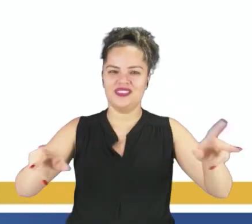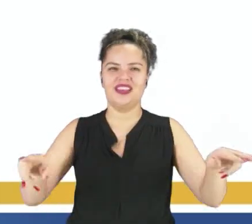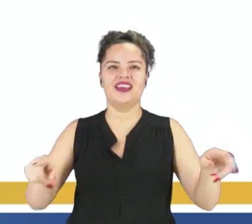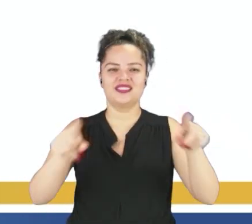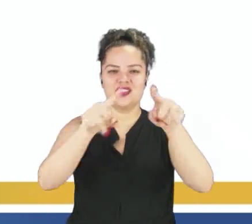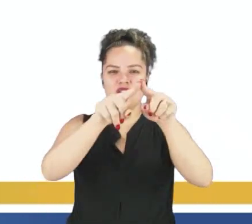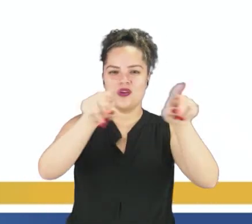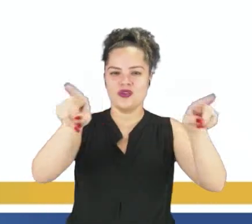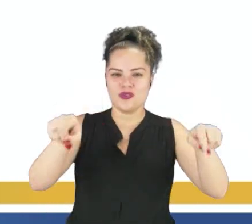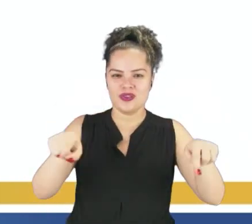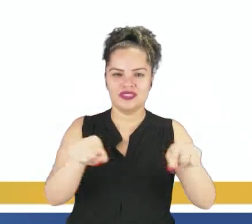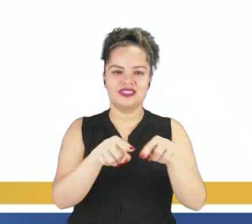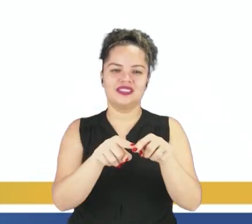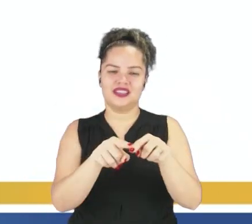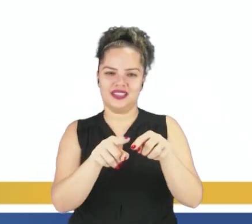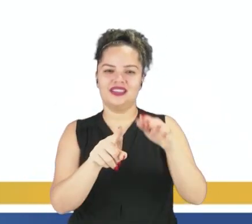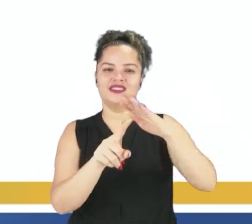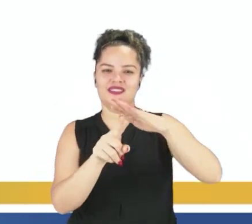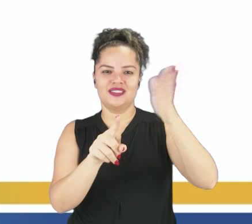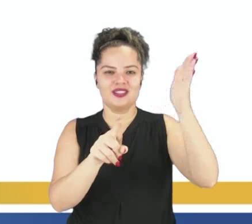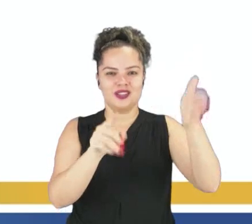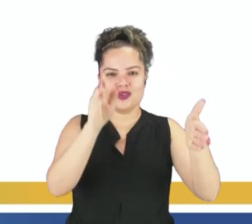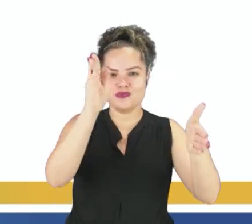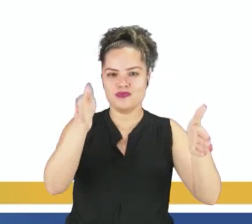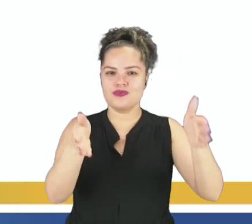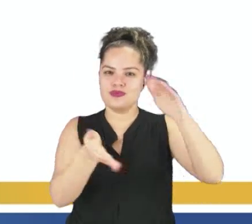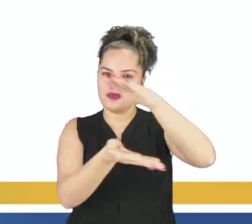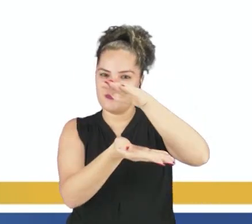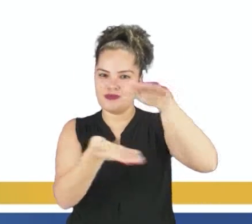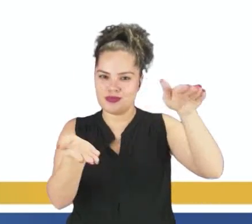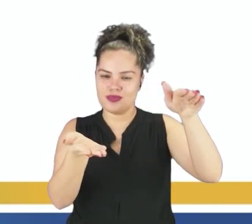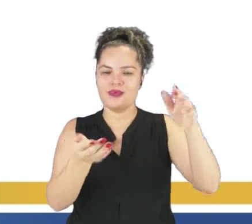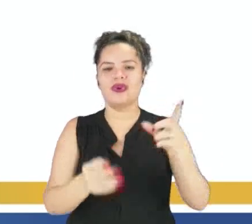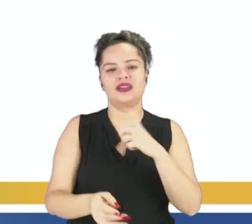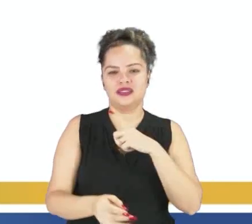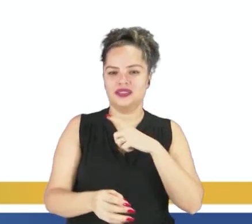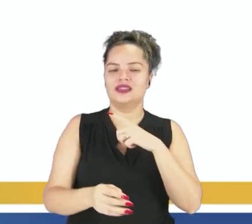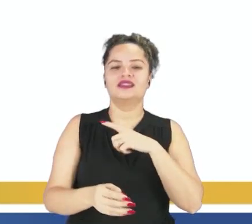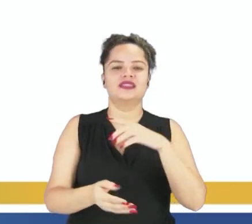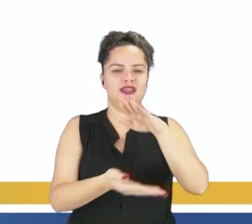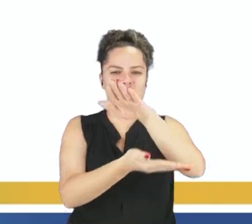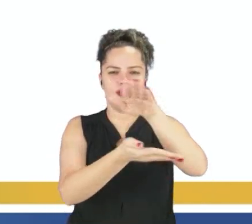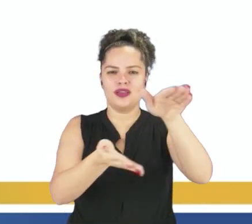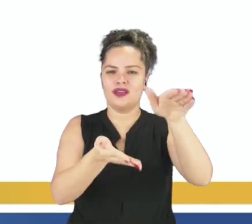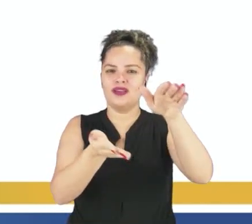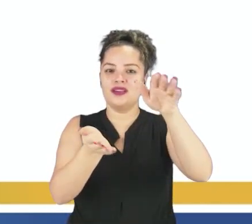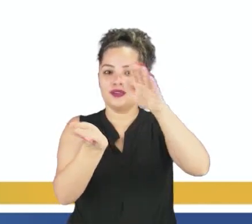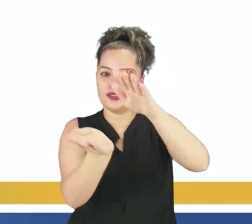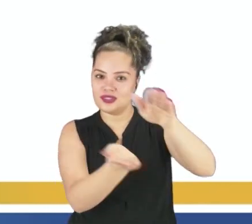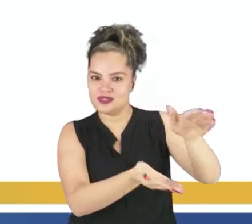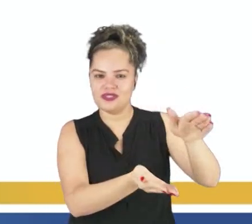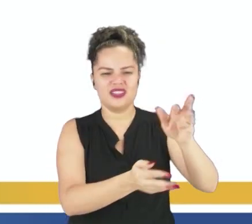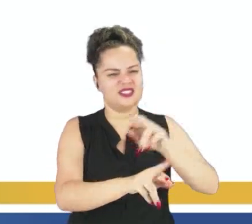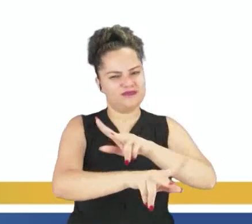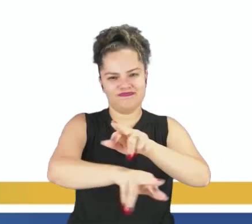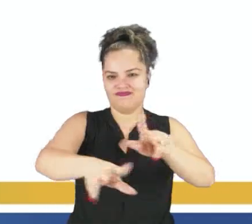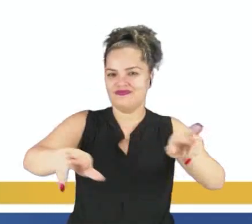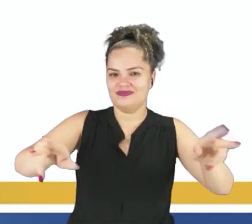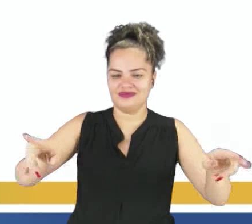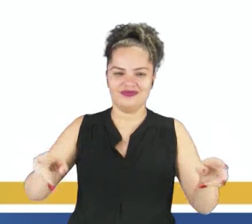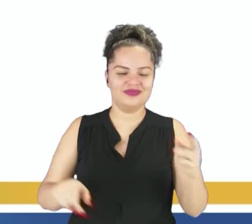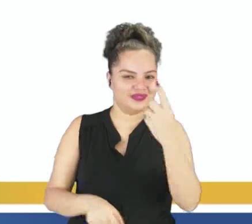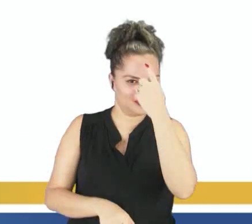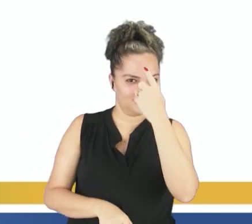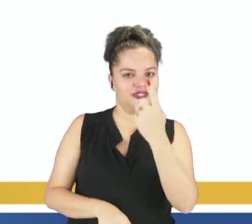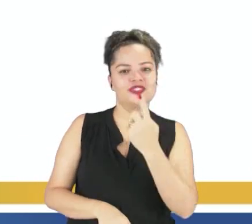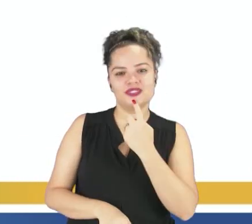temos o quadrado, que tem 4 lados, é um conjunto, né? É retângulos, né? Trapézios, certo? Então, essas figuras são